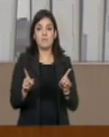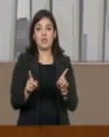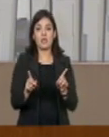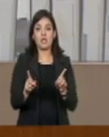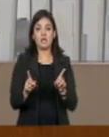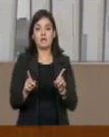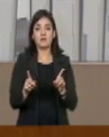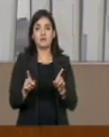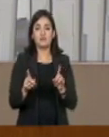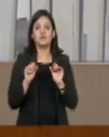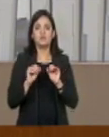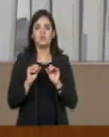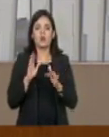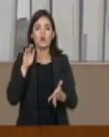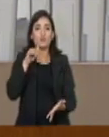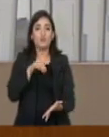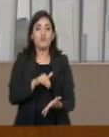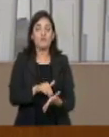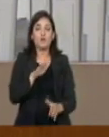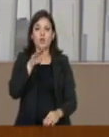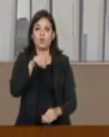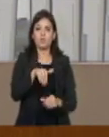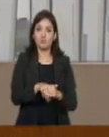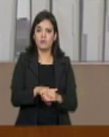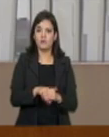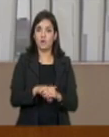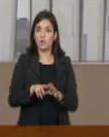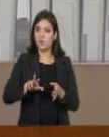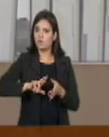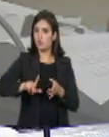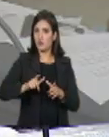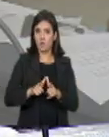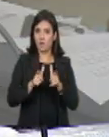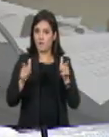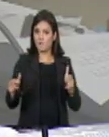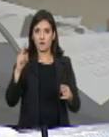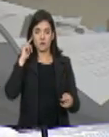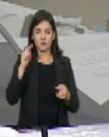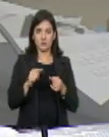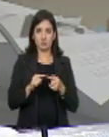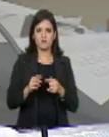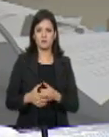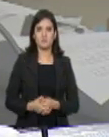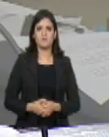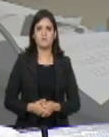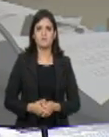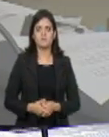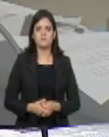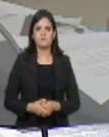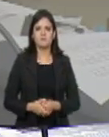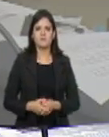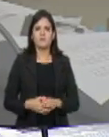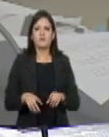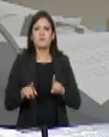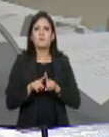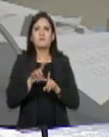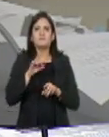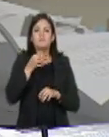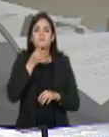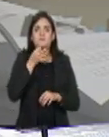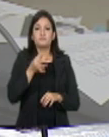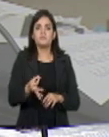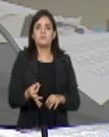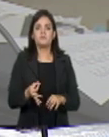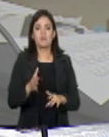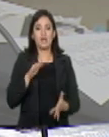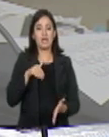consequências previstas em seu voto, houve a maioria. Presidente, até porque, se me permite só uma colocação, até